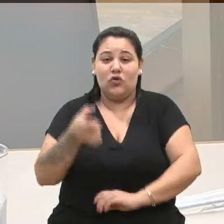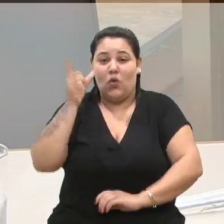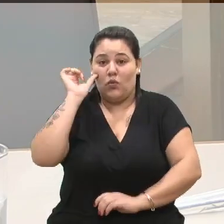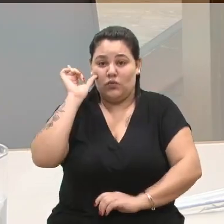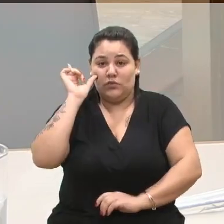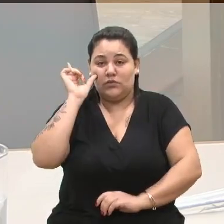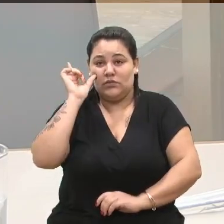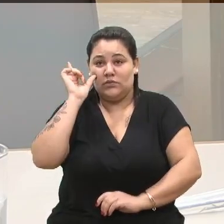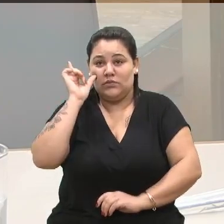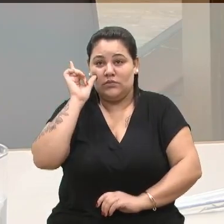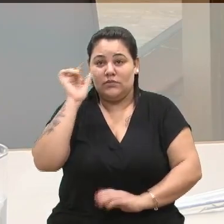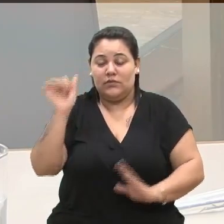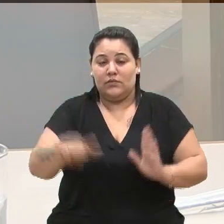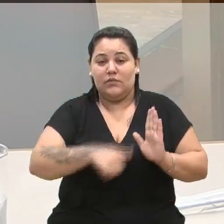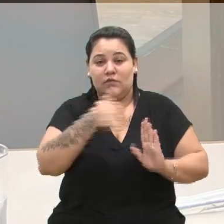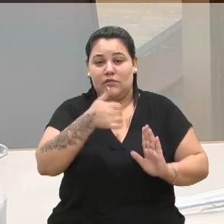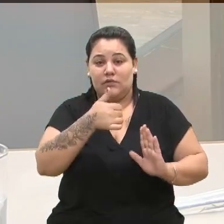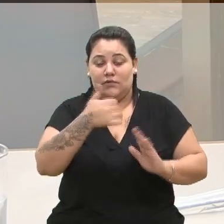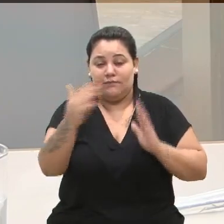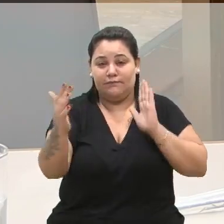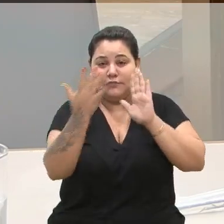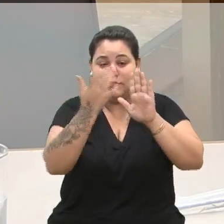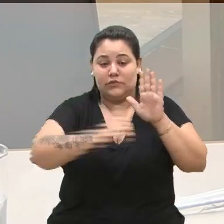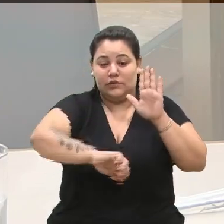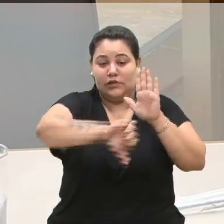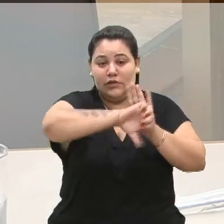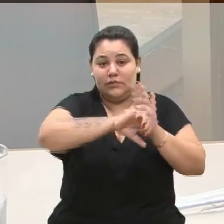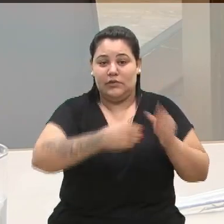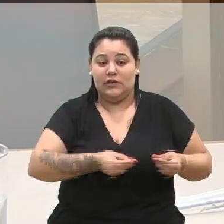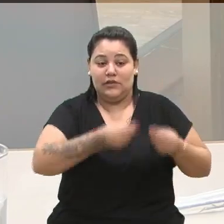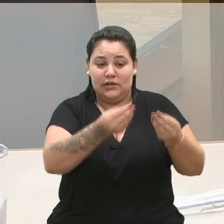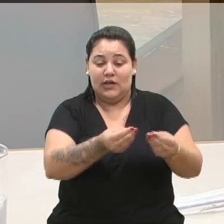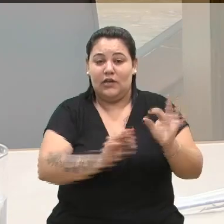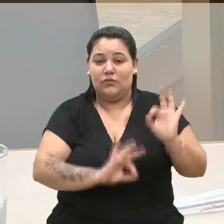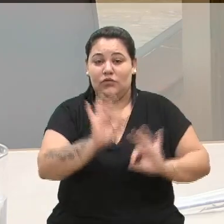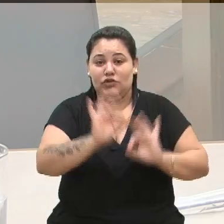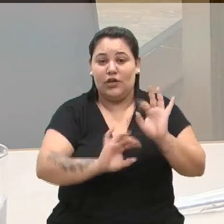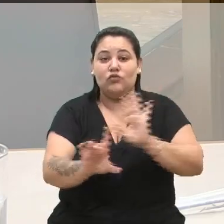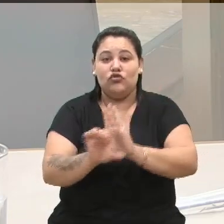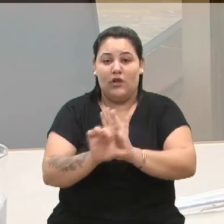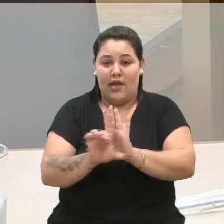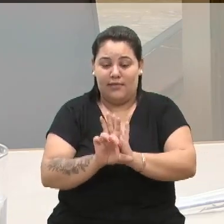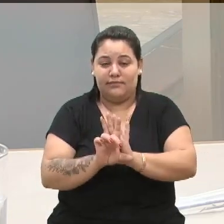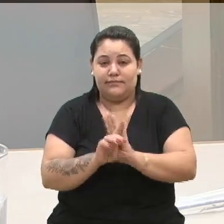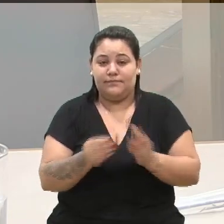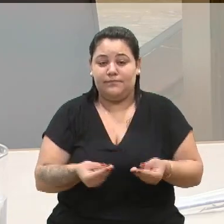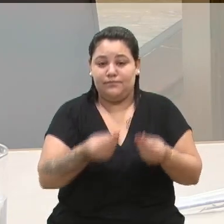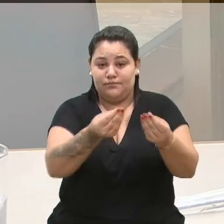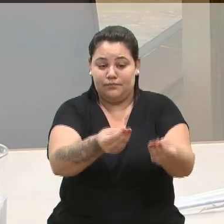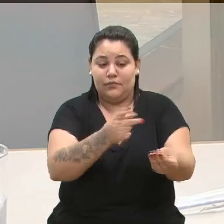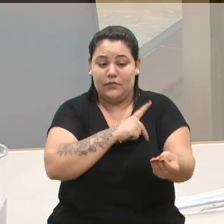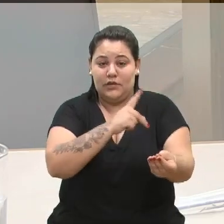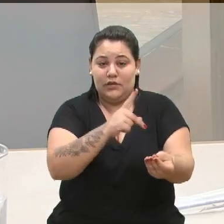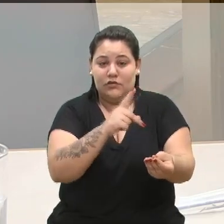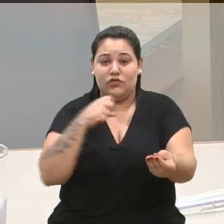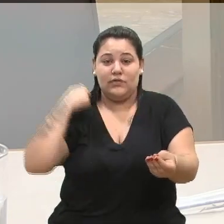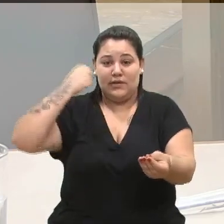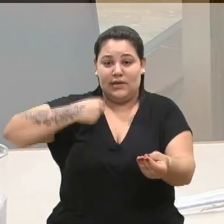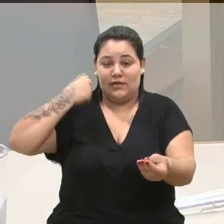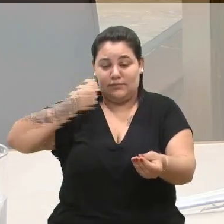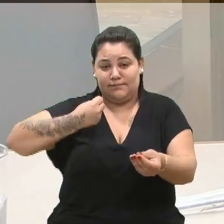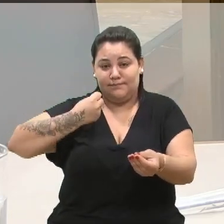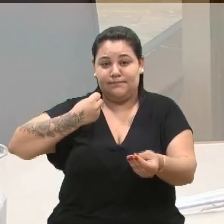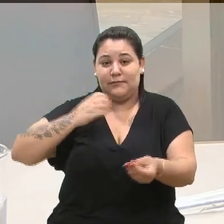o enfrentamento à criminalidade no Brasil. Eles entregaram minutas de projetos de lei ao presidente do Senado da Câmara e